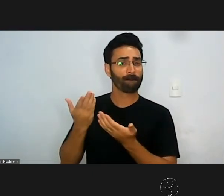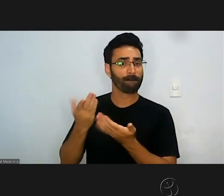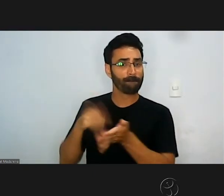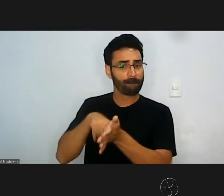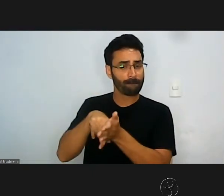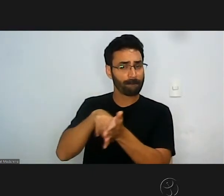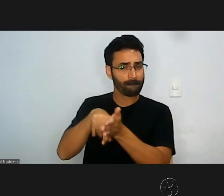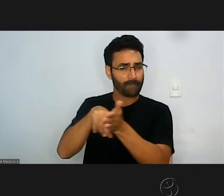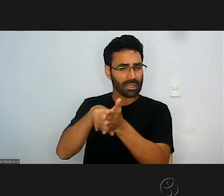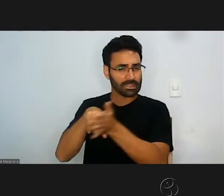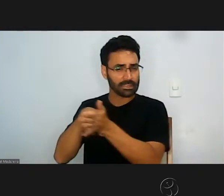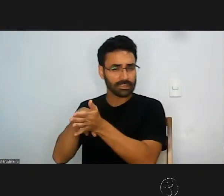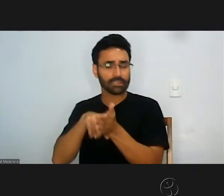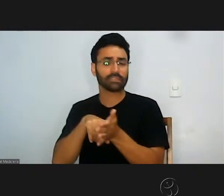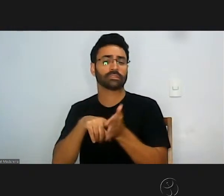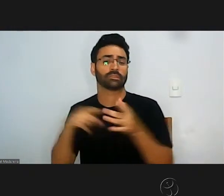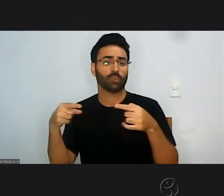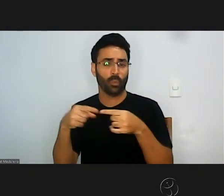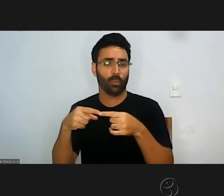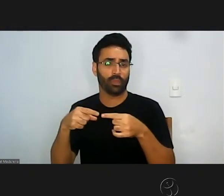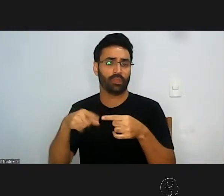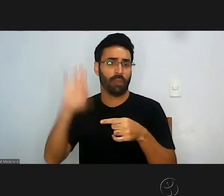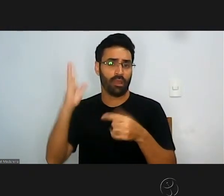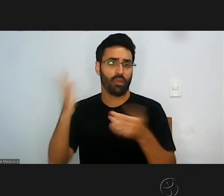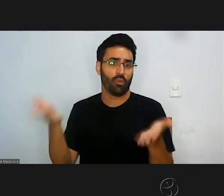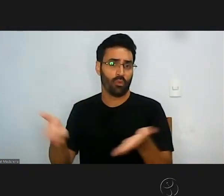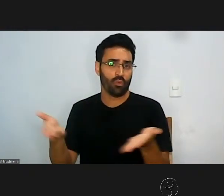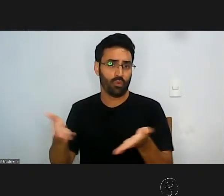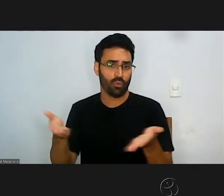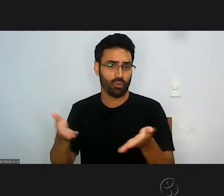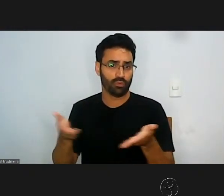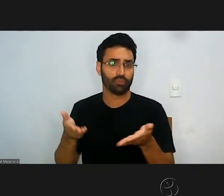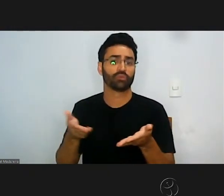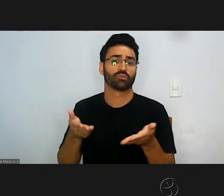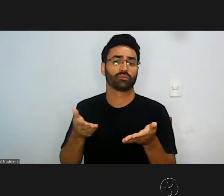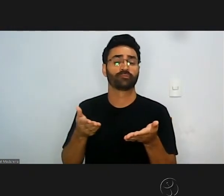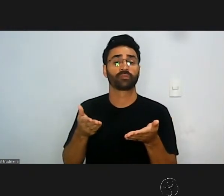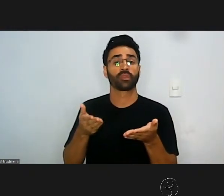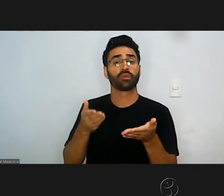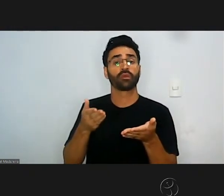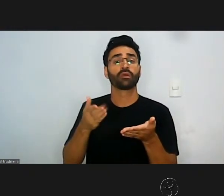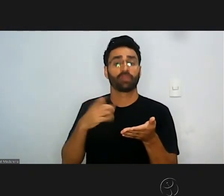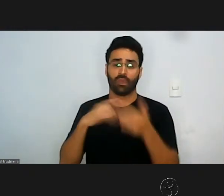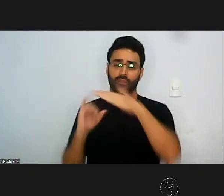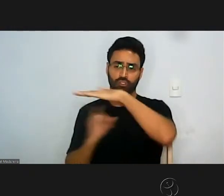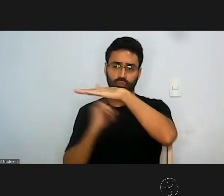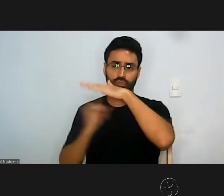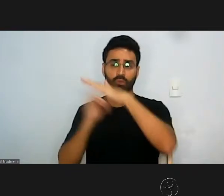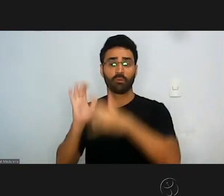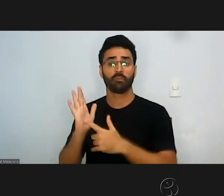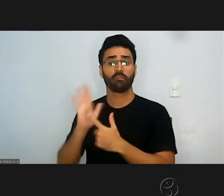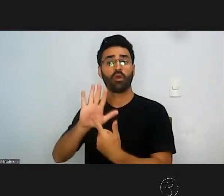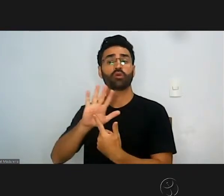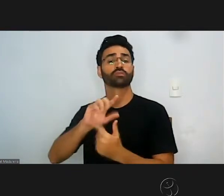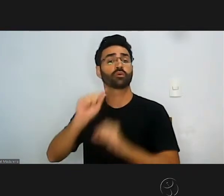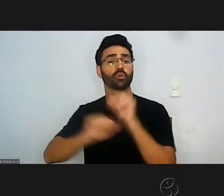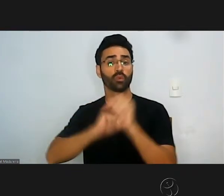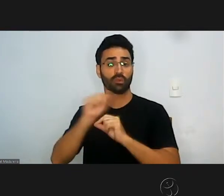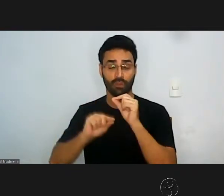confiável mais atual da Rand Corporation estima que a perda de receita para